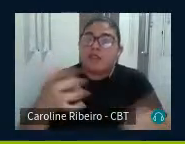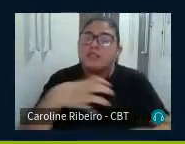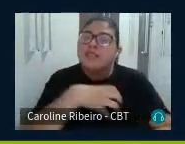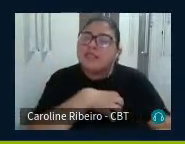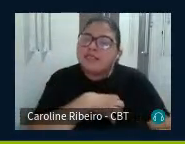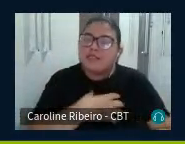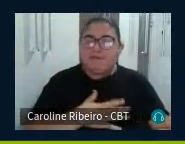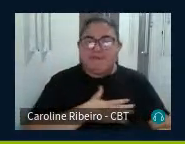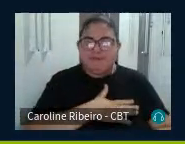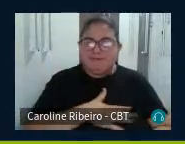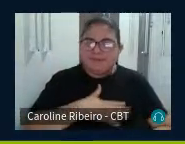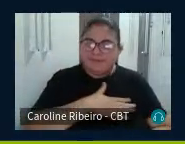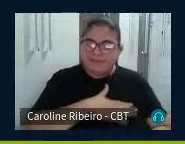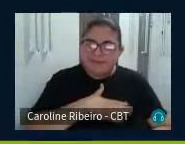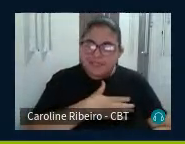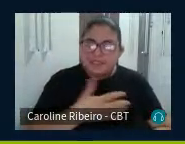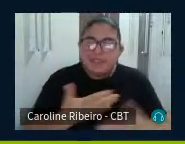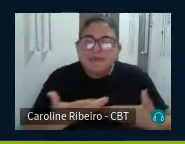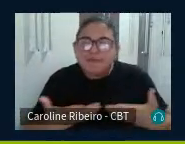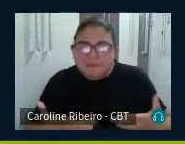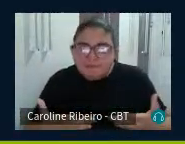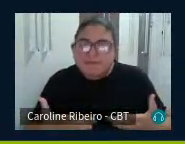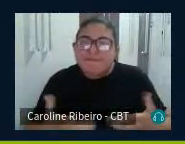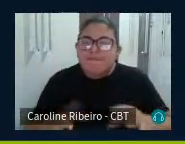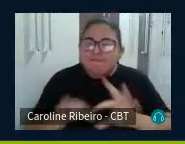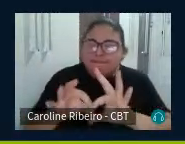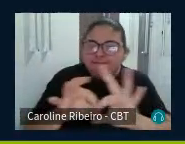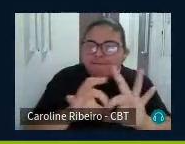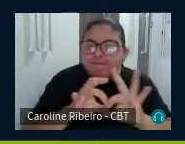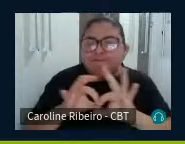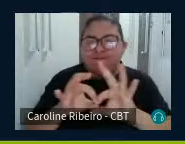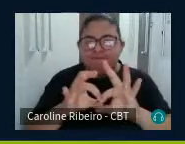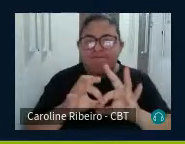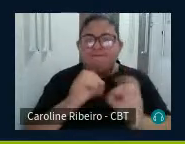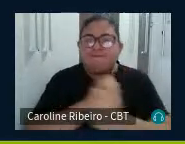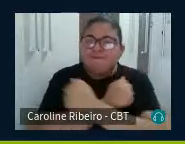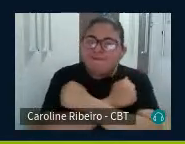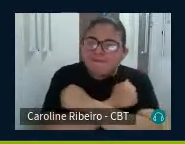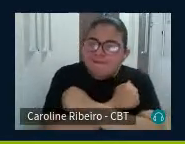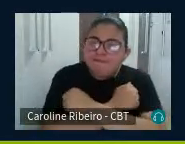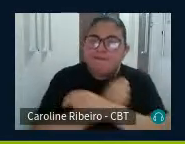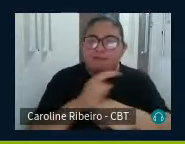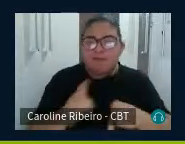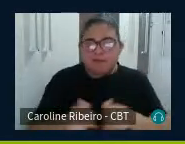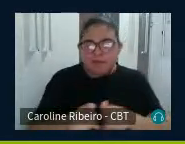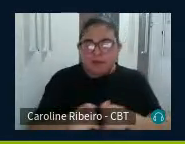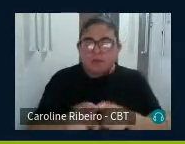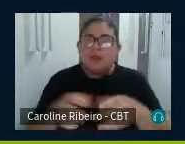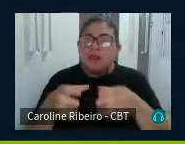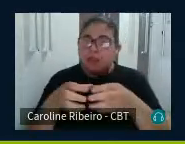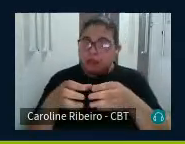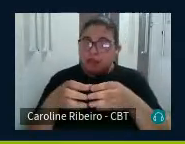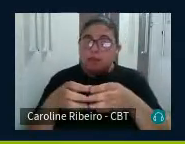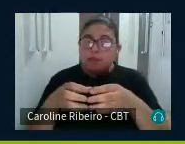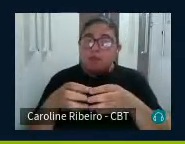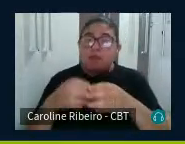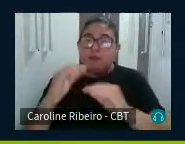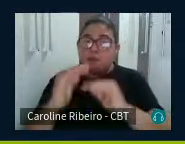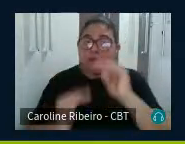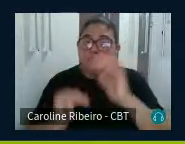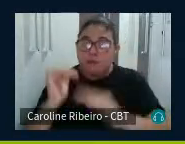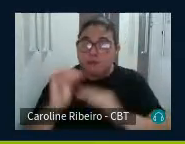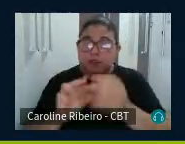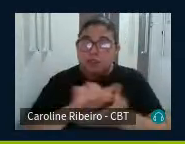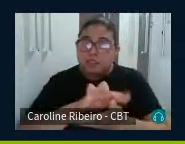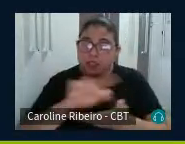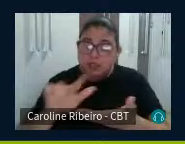sintam acolhidos e abraçados. A nossa equipe é uma equipe multidisciplinar, formada